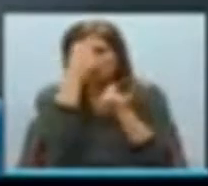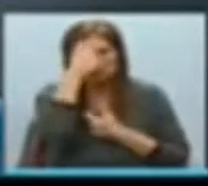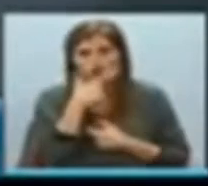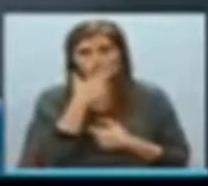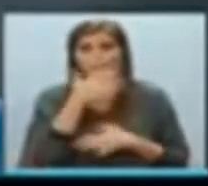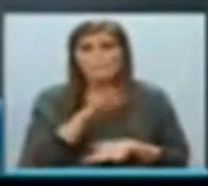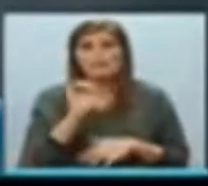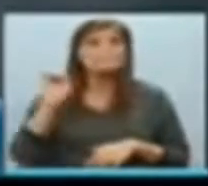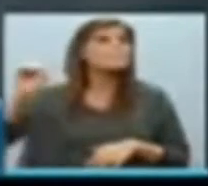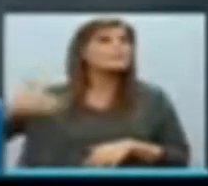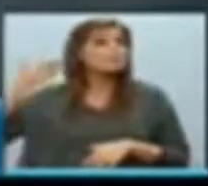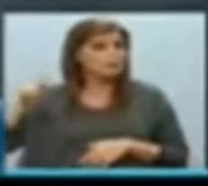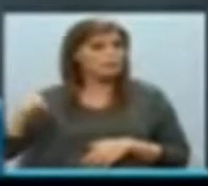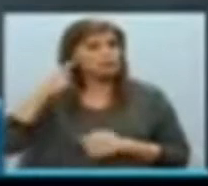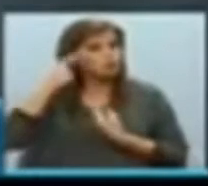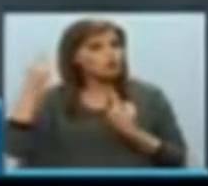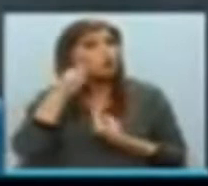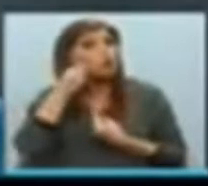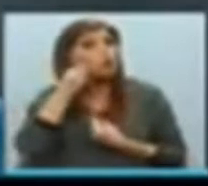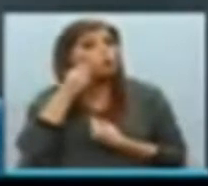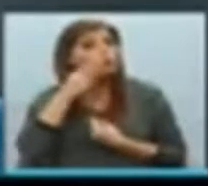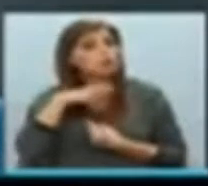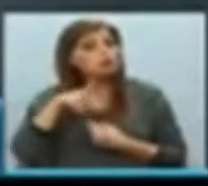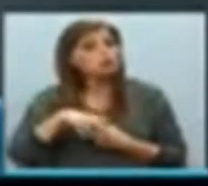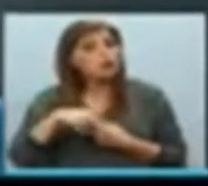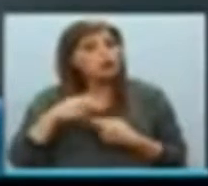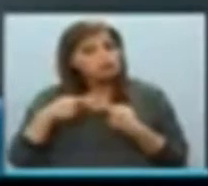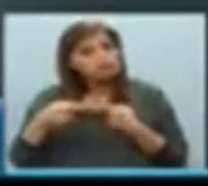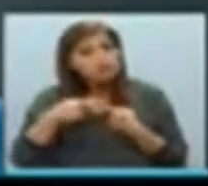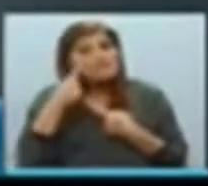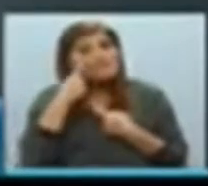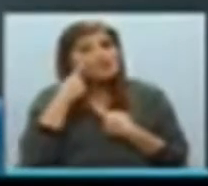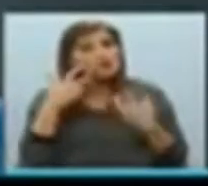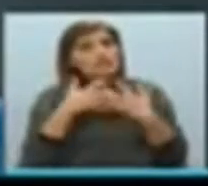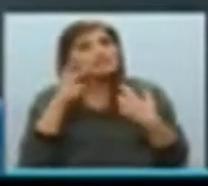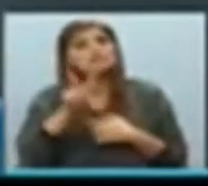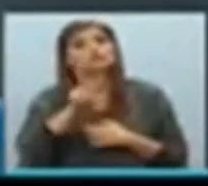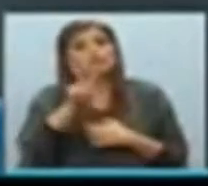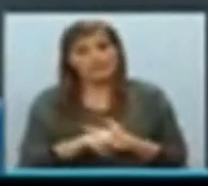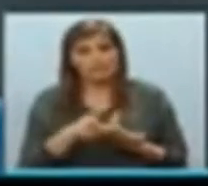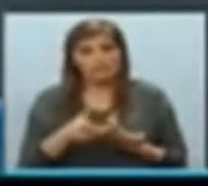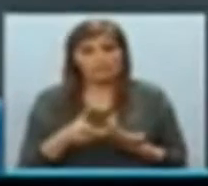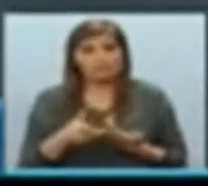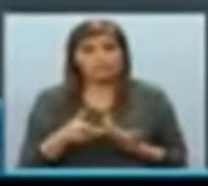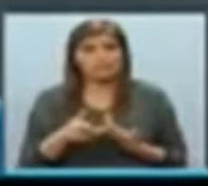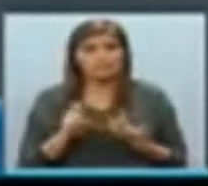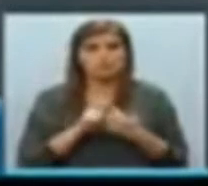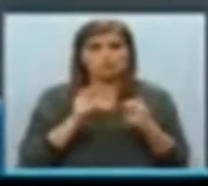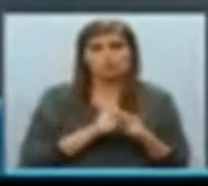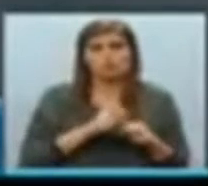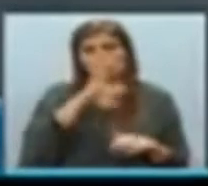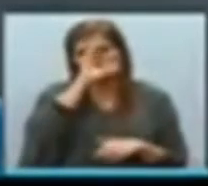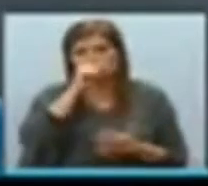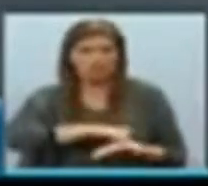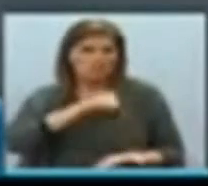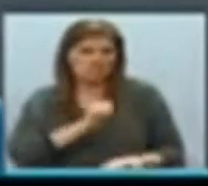principalmente mostrar também como foi portugal durante a segunda guerra esse período essa questão do governo de portugal porque